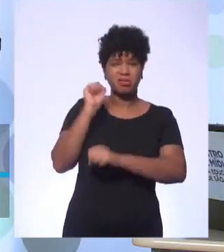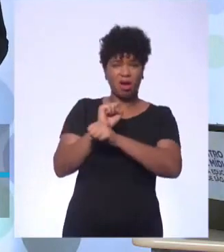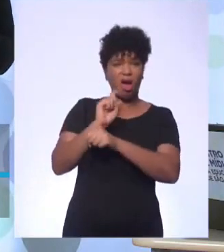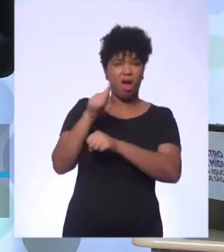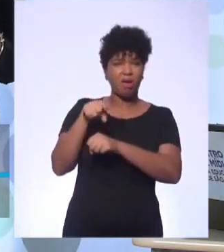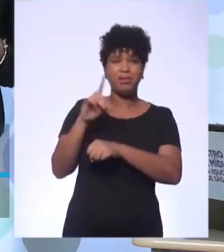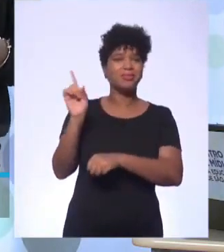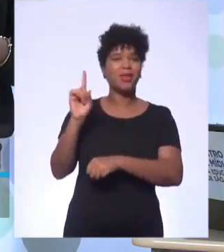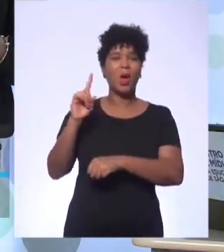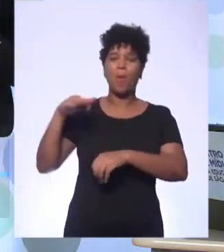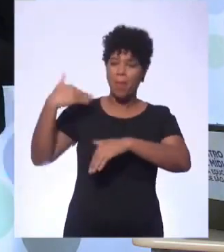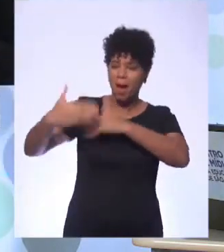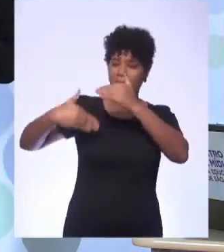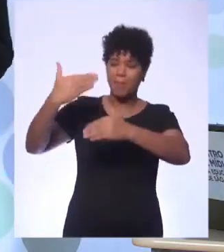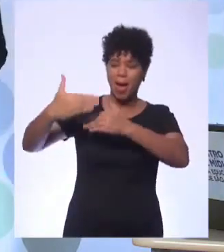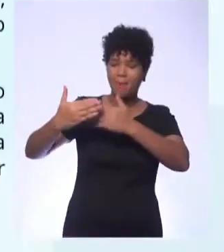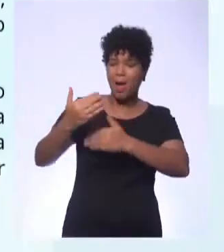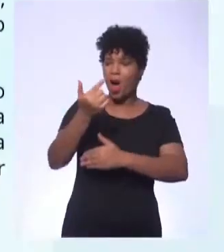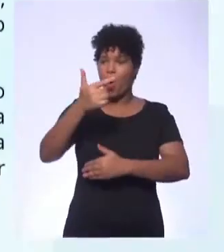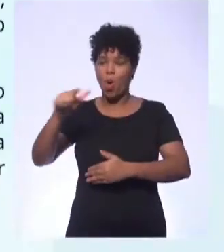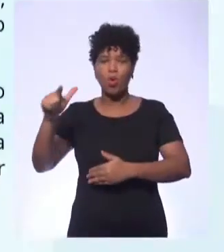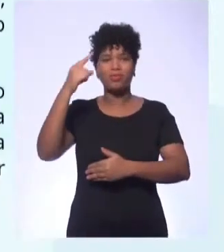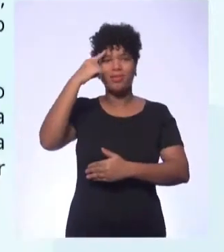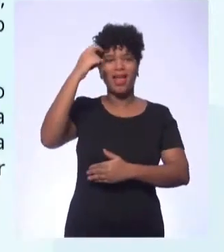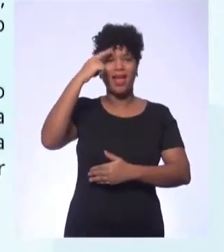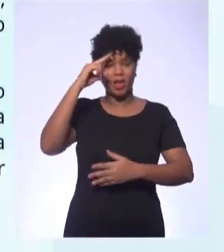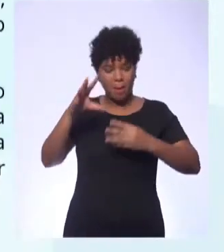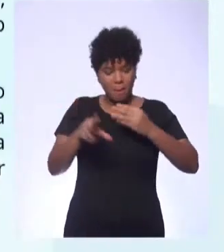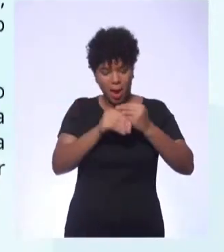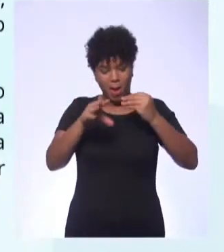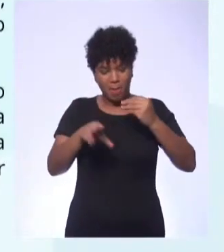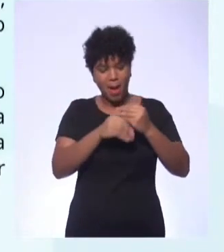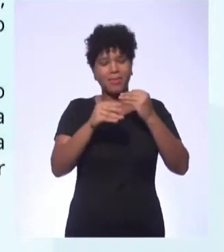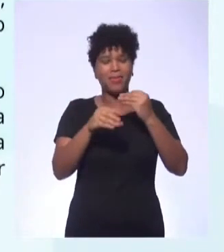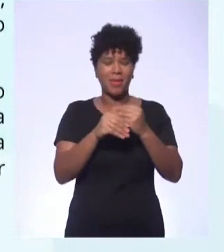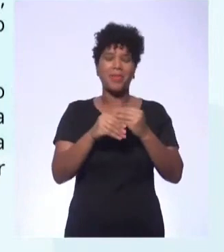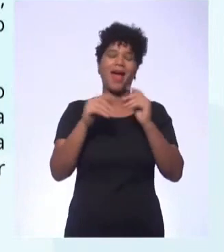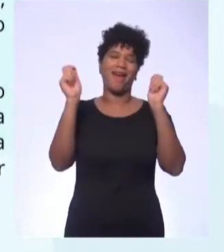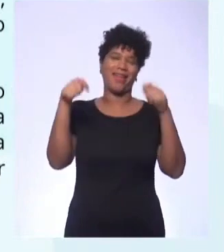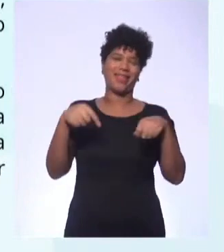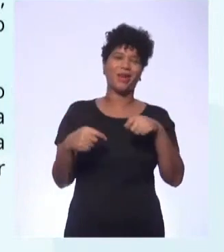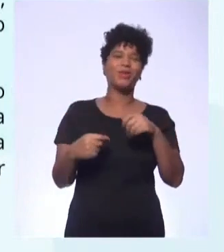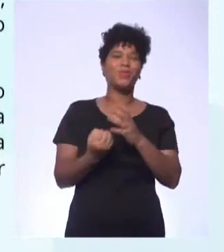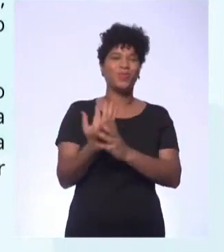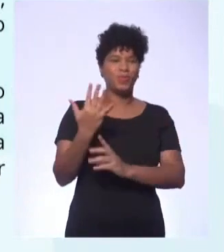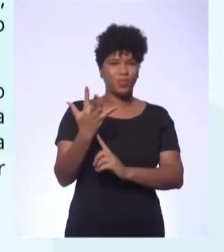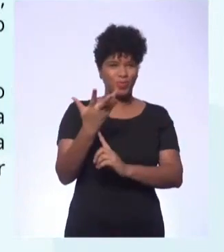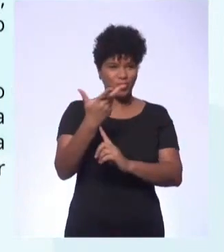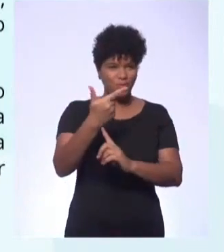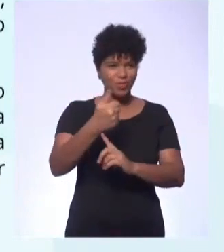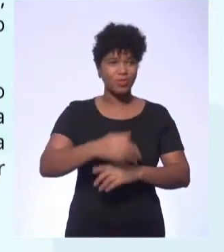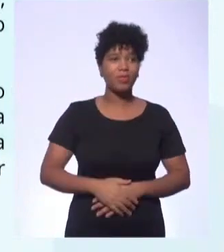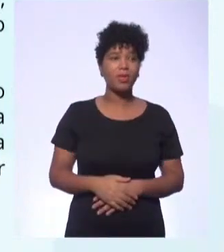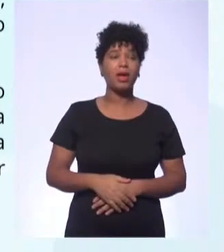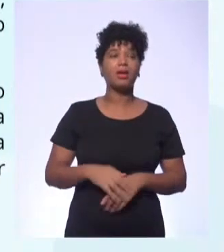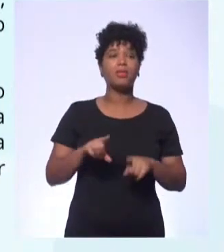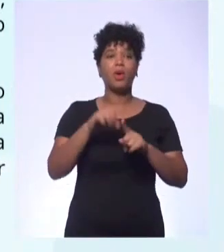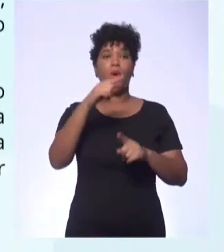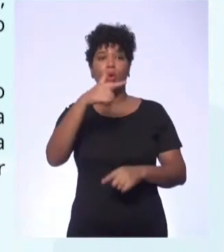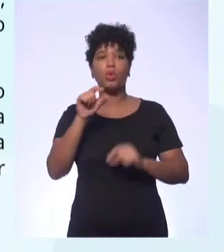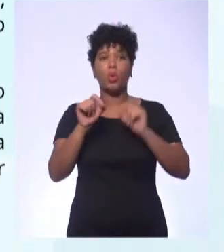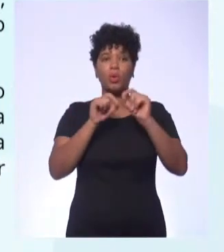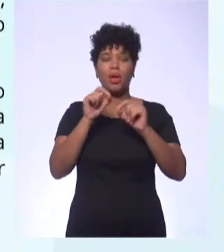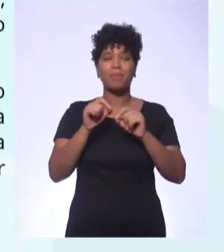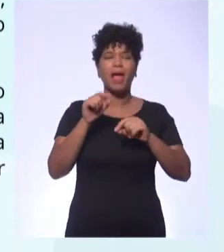em um momento posterior, o artista ele parte em busca dos elementos que auxiliarão a concretizar o projeto, que é a fase que a gente chama de saturação. Olha